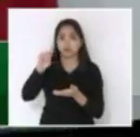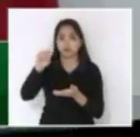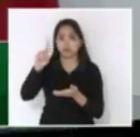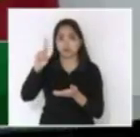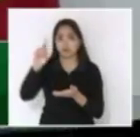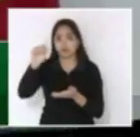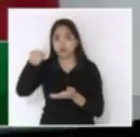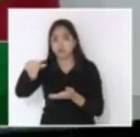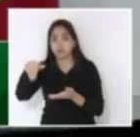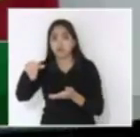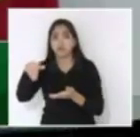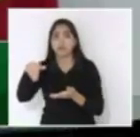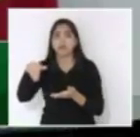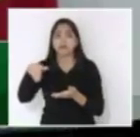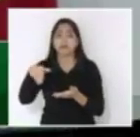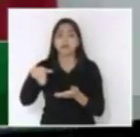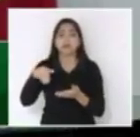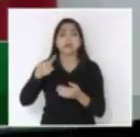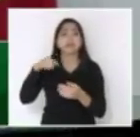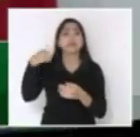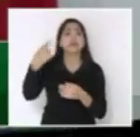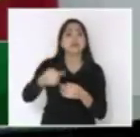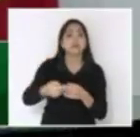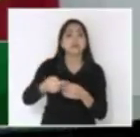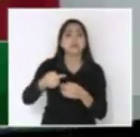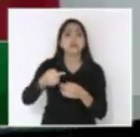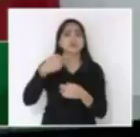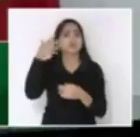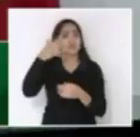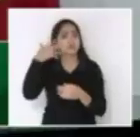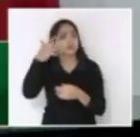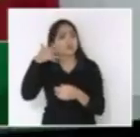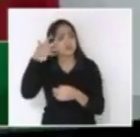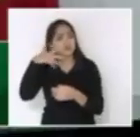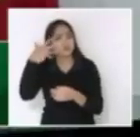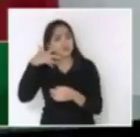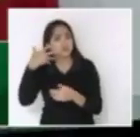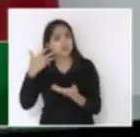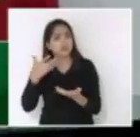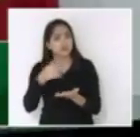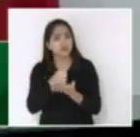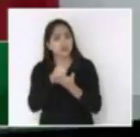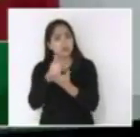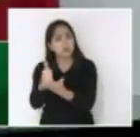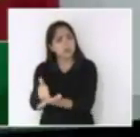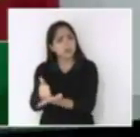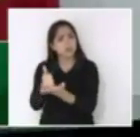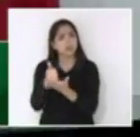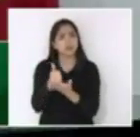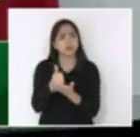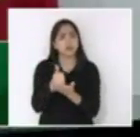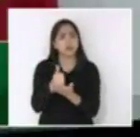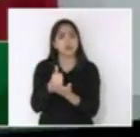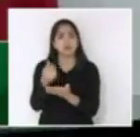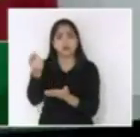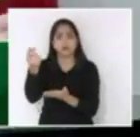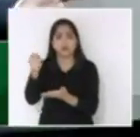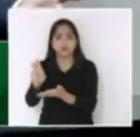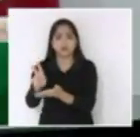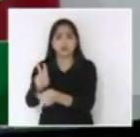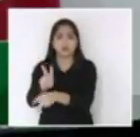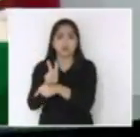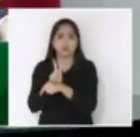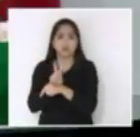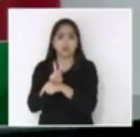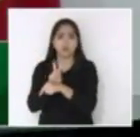dias seguintes fizeram fase discurso apoiando o empréstimo da Celesc, e